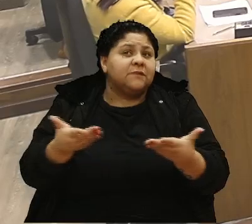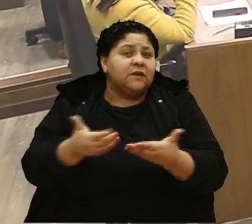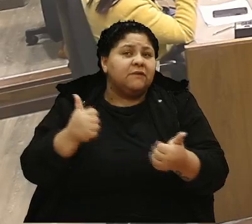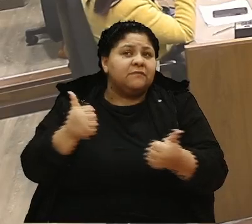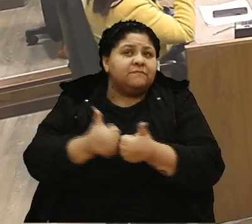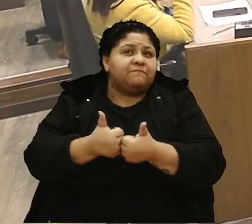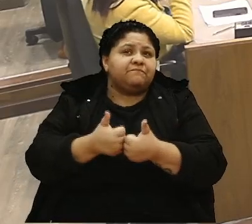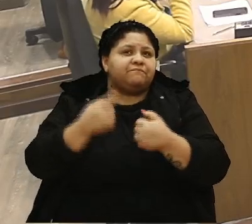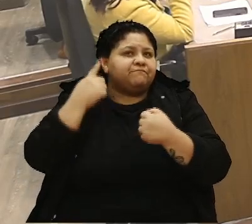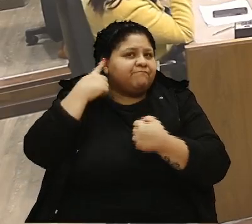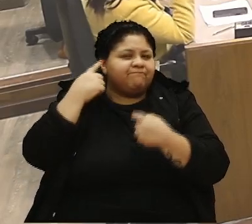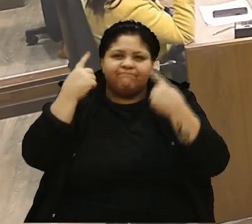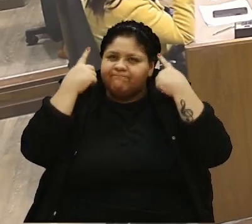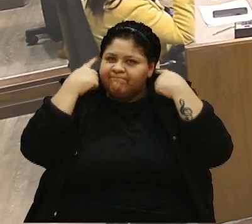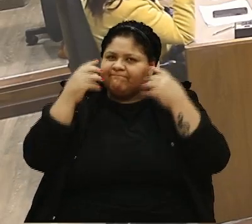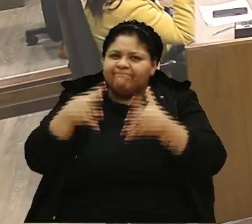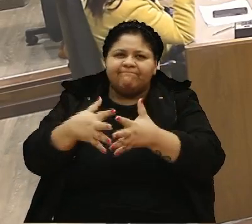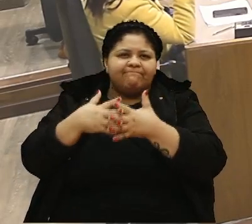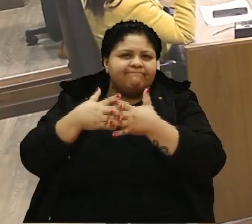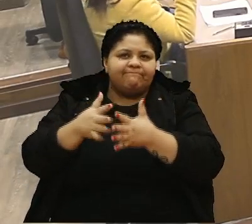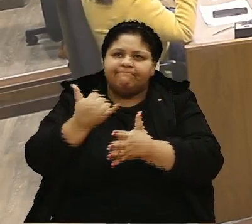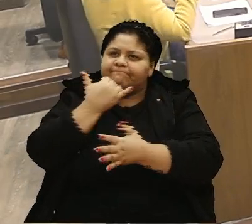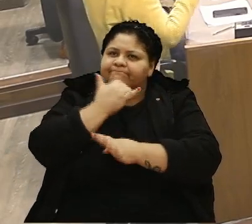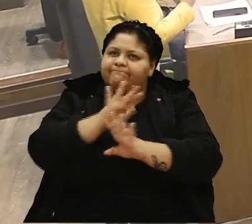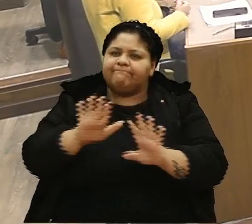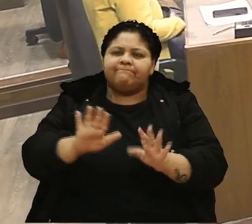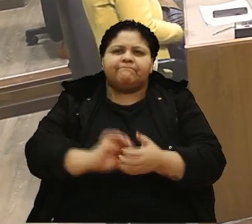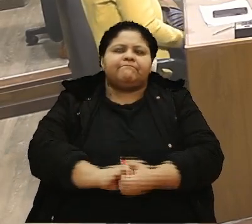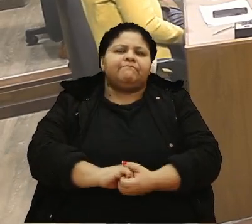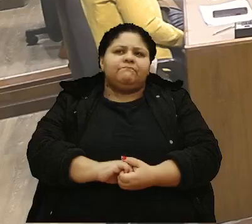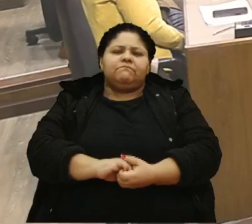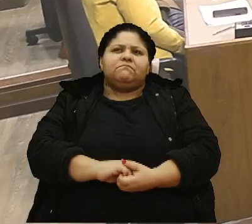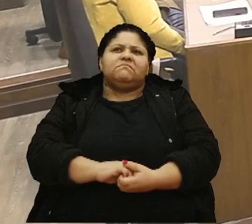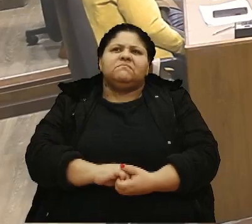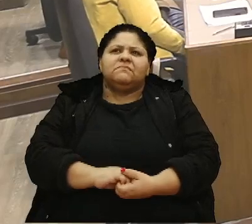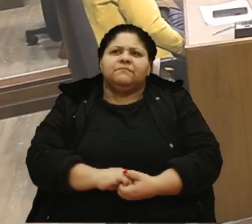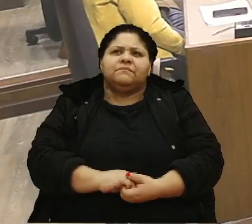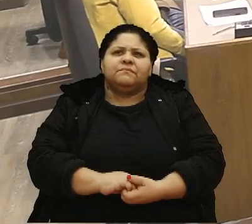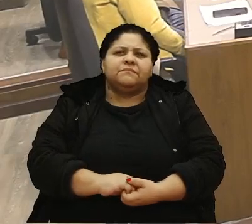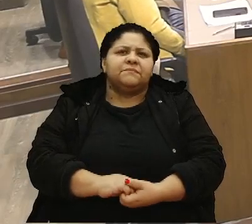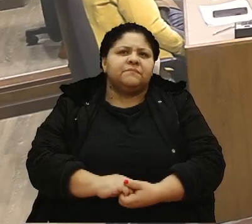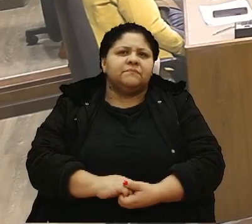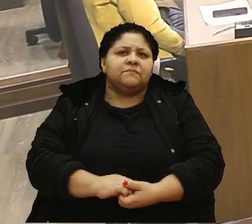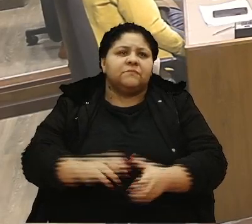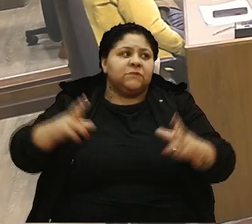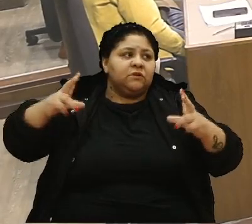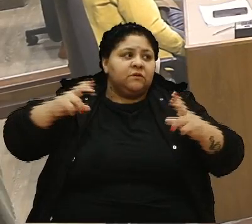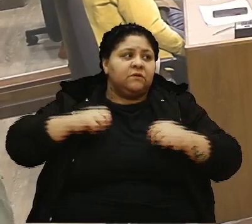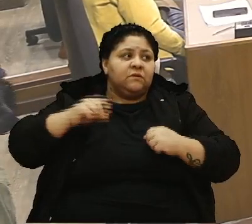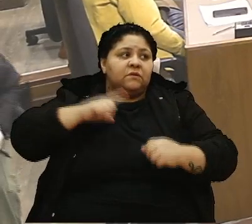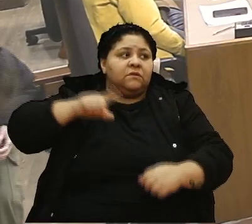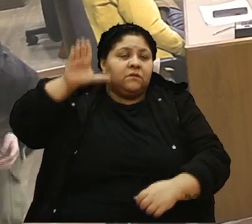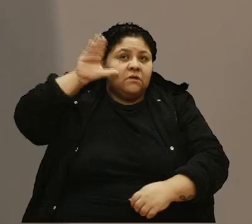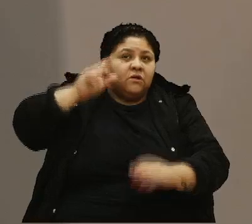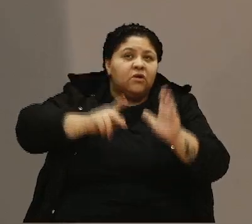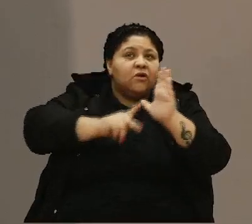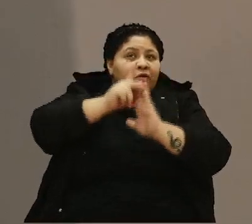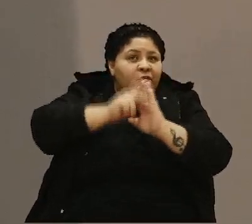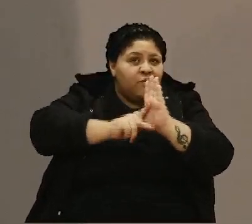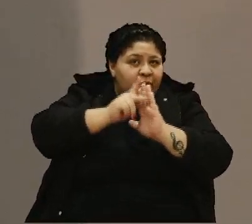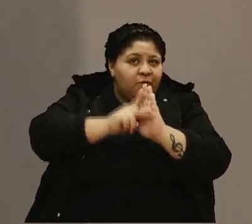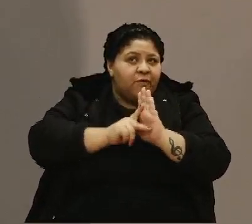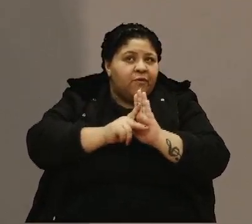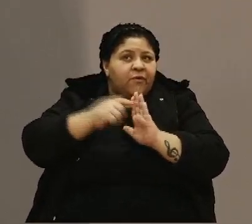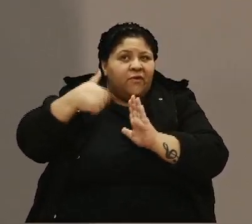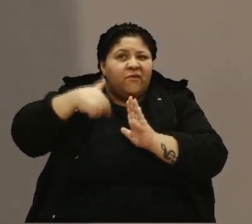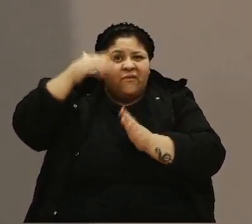parte, vereador. Uma parte para o... Cristiano, vereador Cristiano. É a questão do mérito que a gente tem que ver também do projeto do vereador Rafael Bueno. Eu